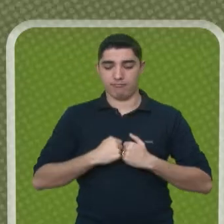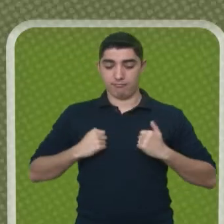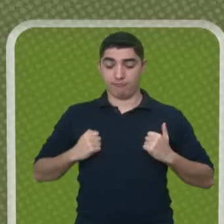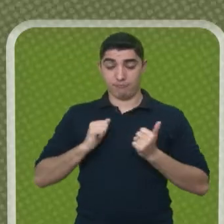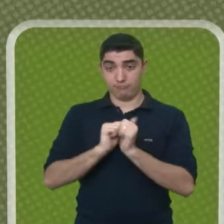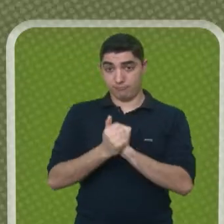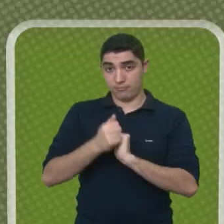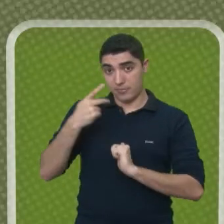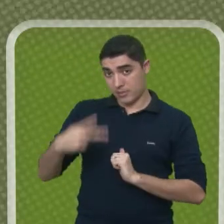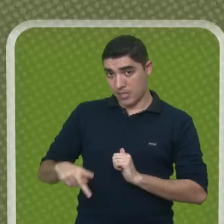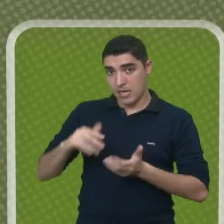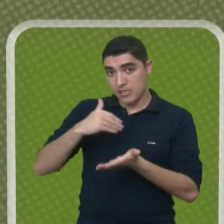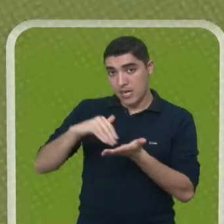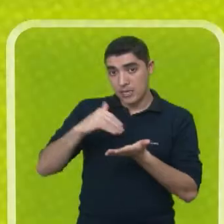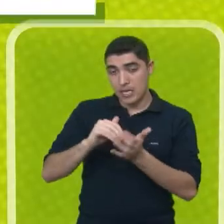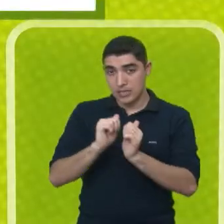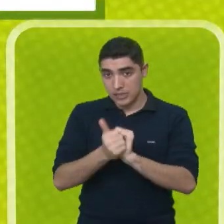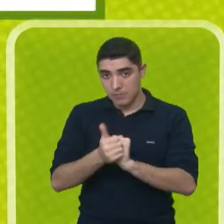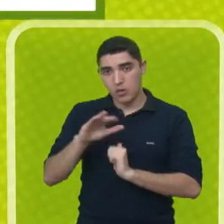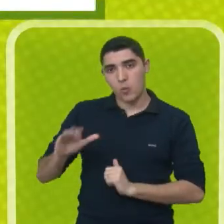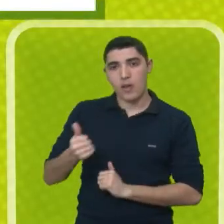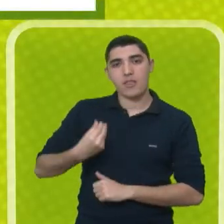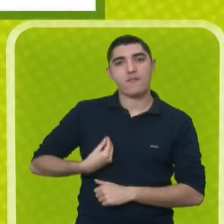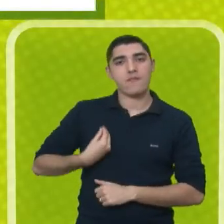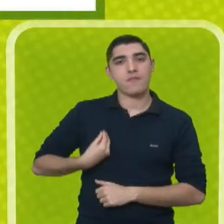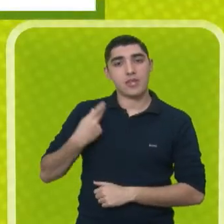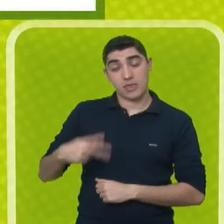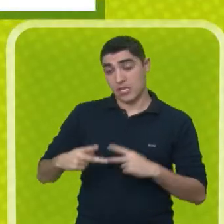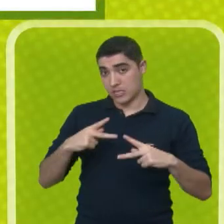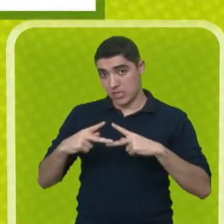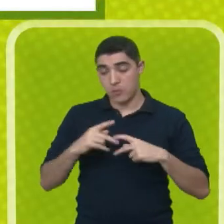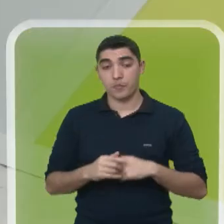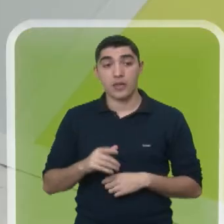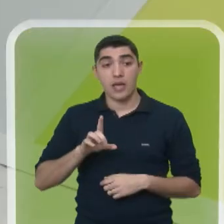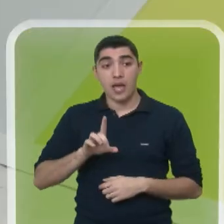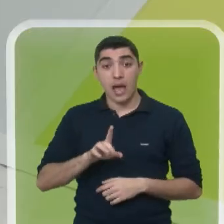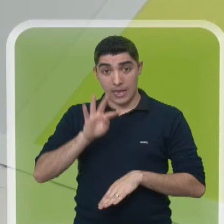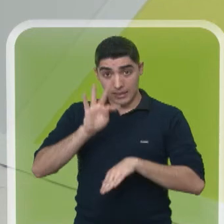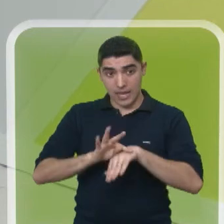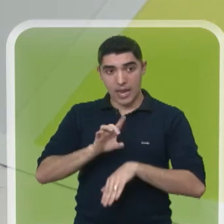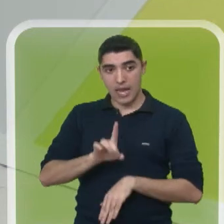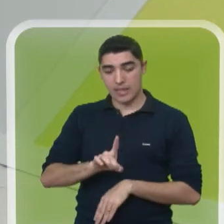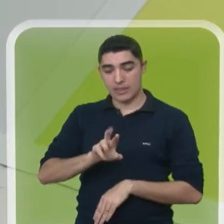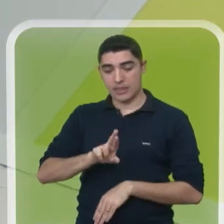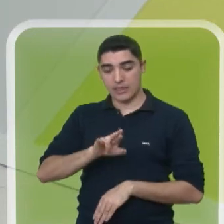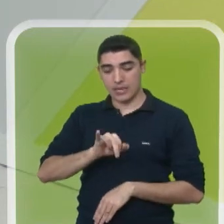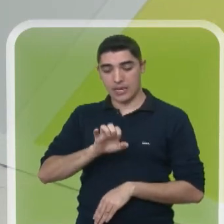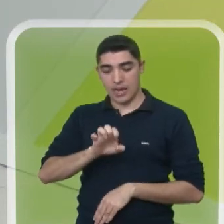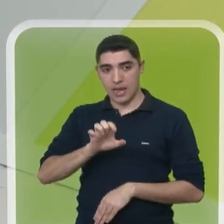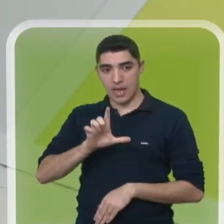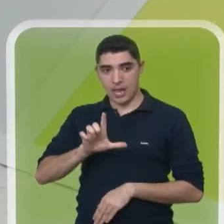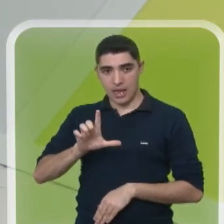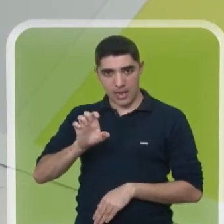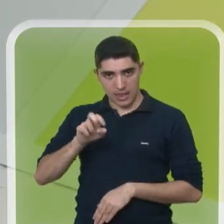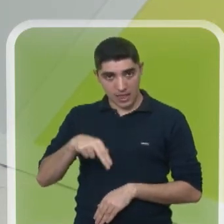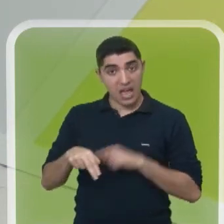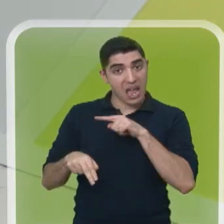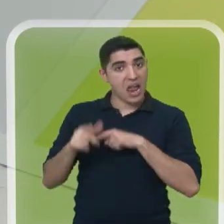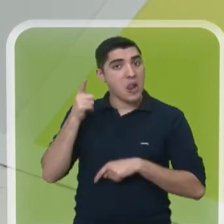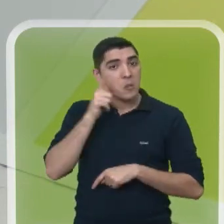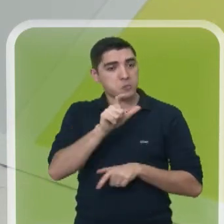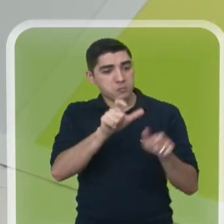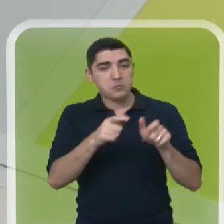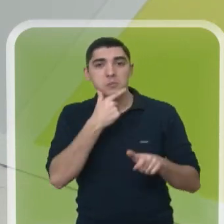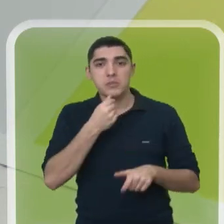da Secretaria de Esporte e Qualidade de Vida. E a técnica Driellen, ela fala aqui no Hora do Esporte sobre essa conquista dos meninos